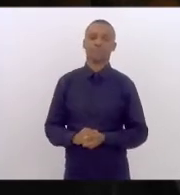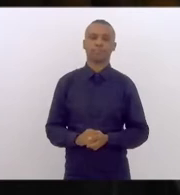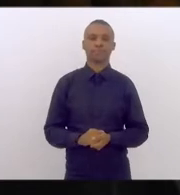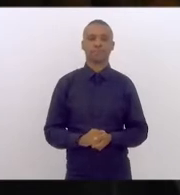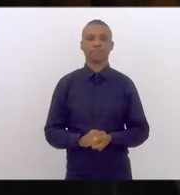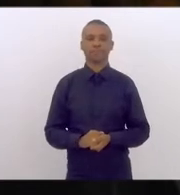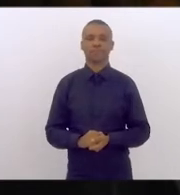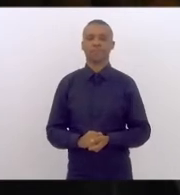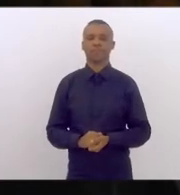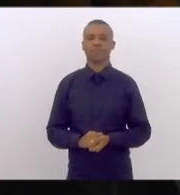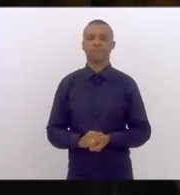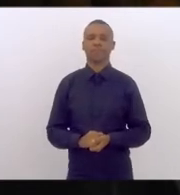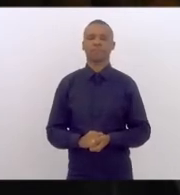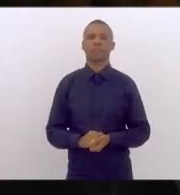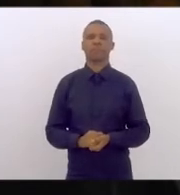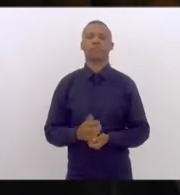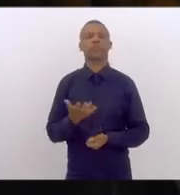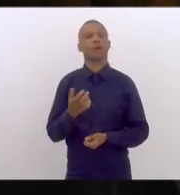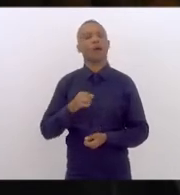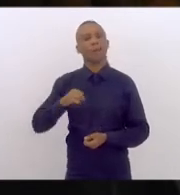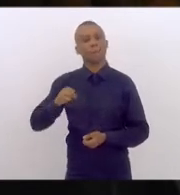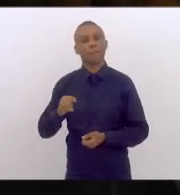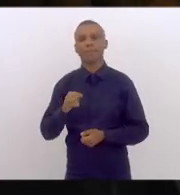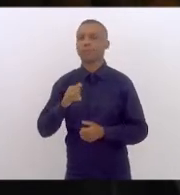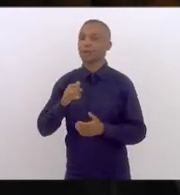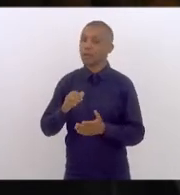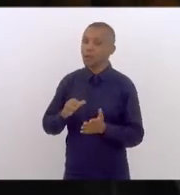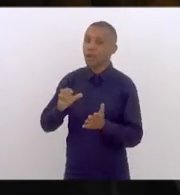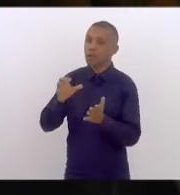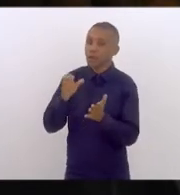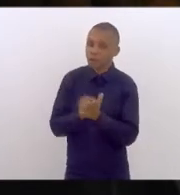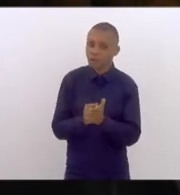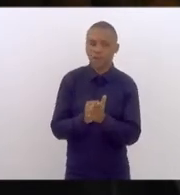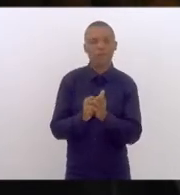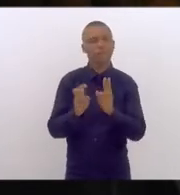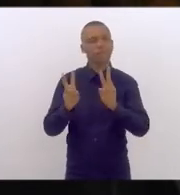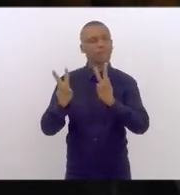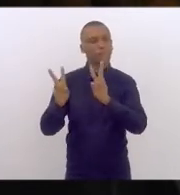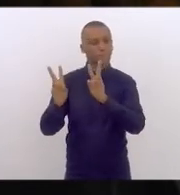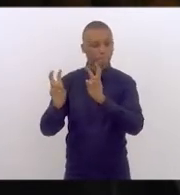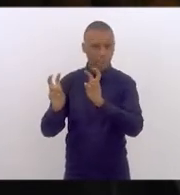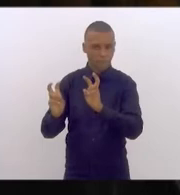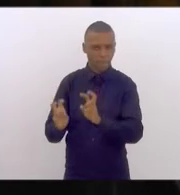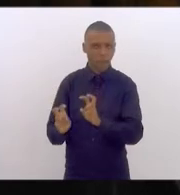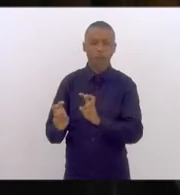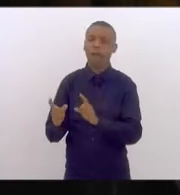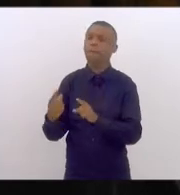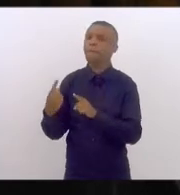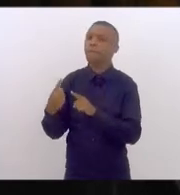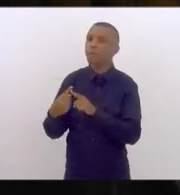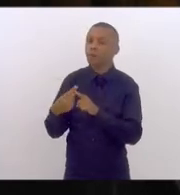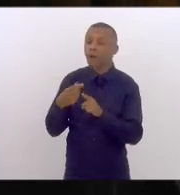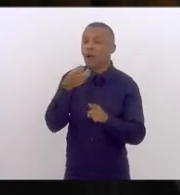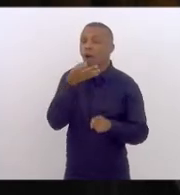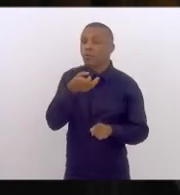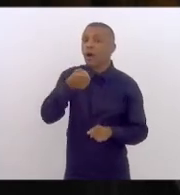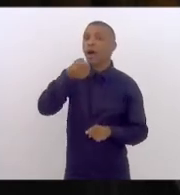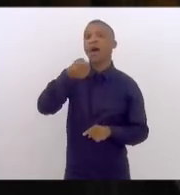e tô registrando o seu presidente esta questão porque afirmei